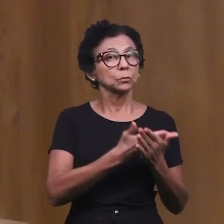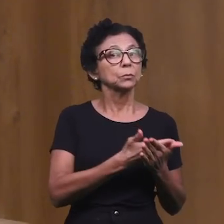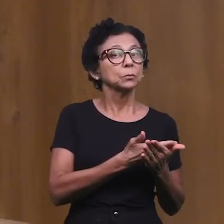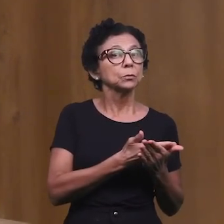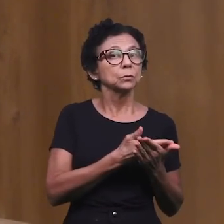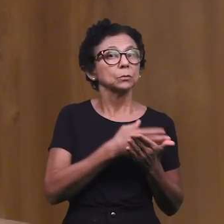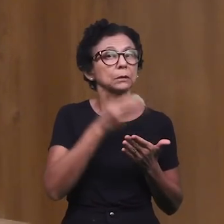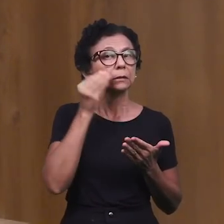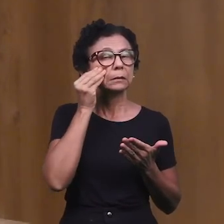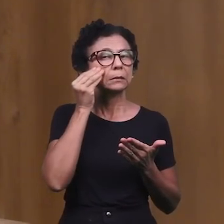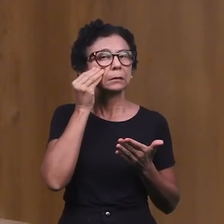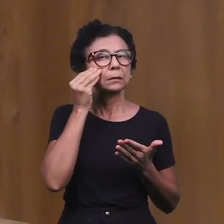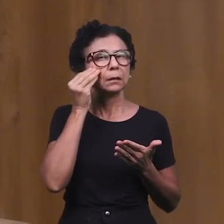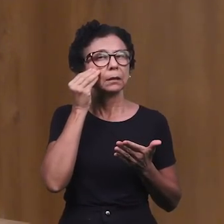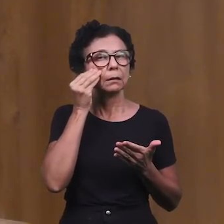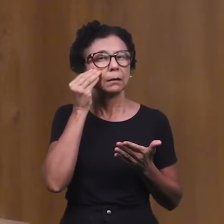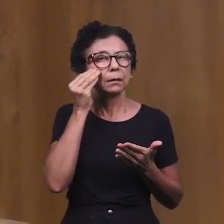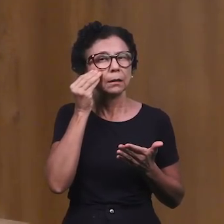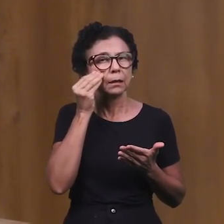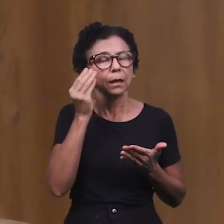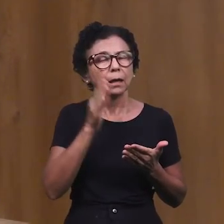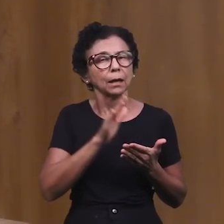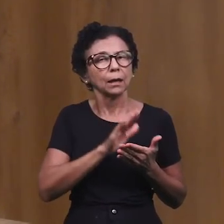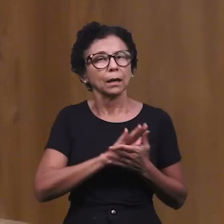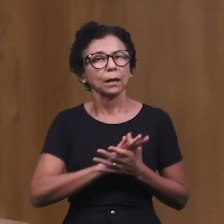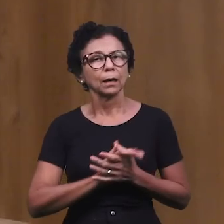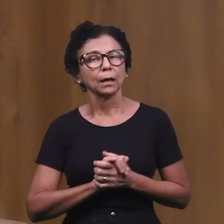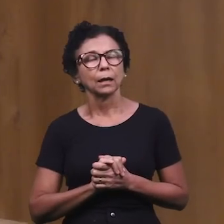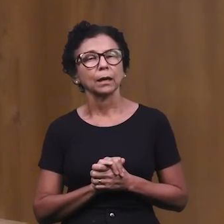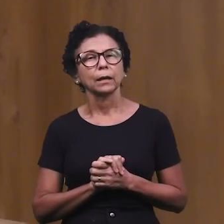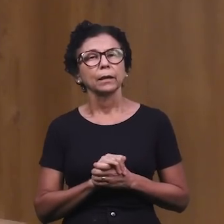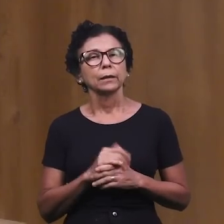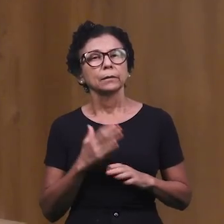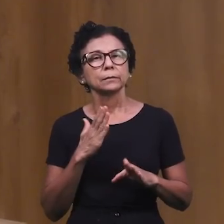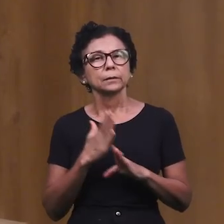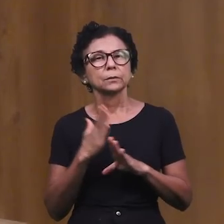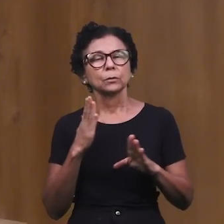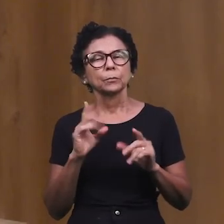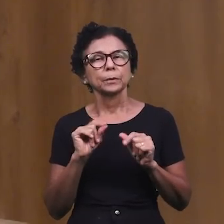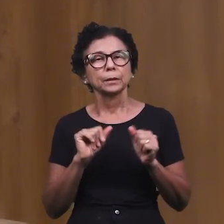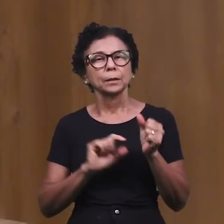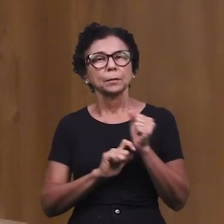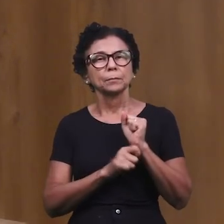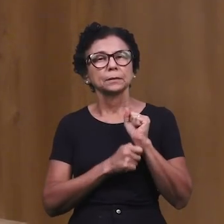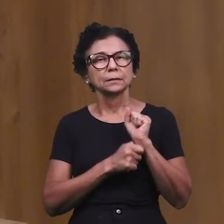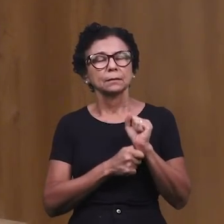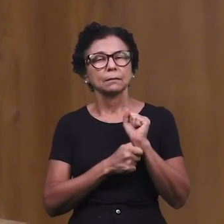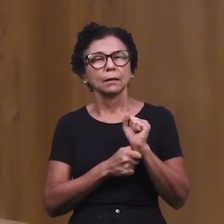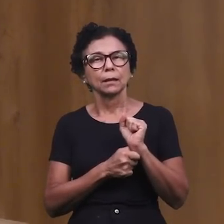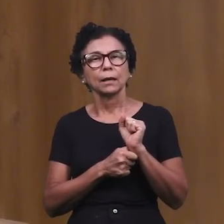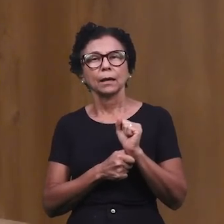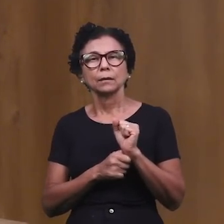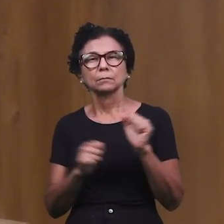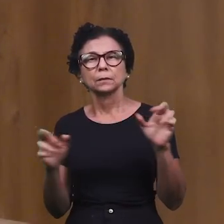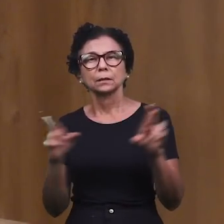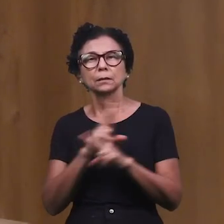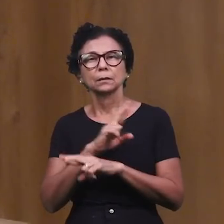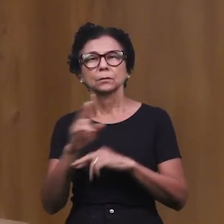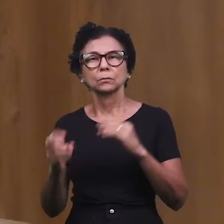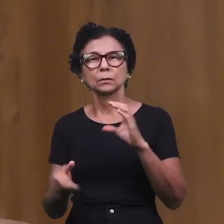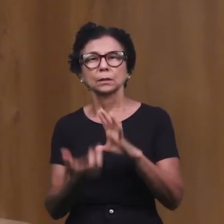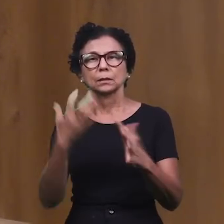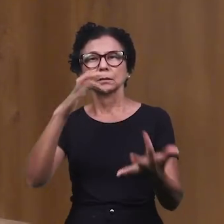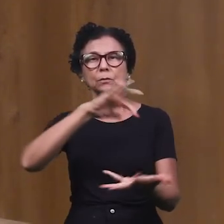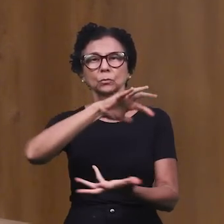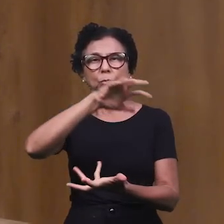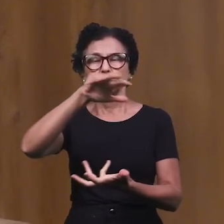vão tentar ali vislumbrar, decifrar mistérios que diz respeito à natureza, à